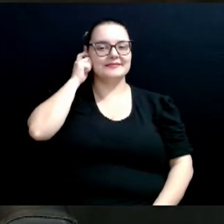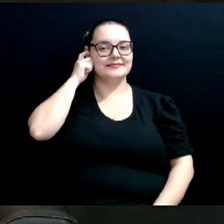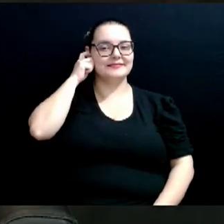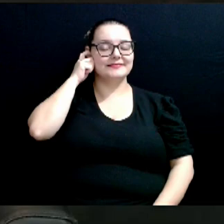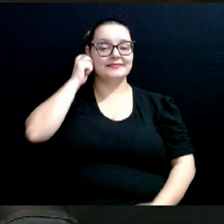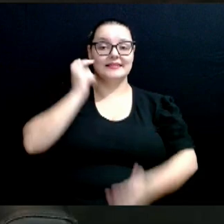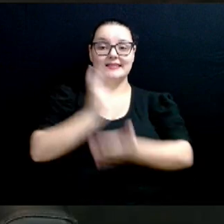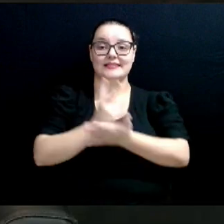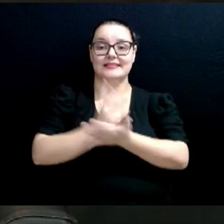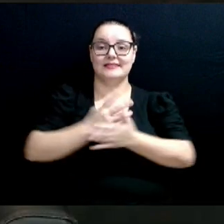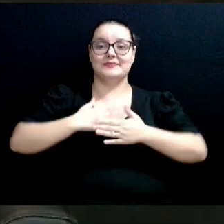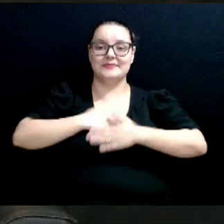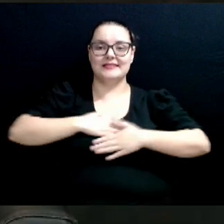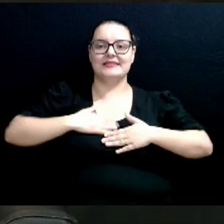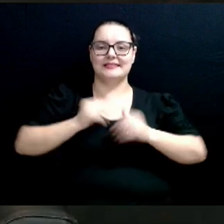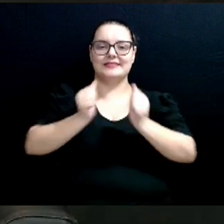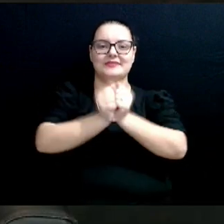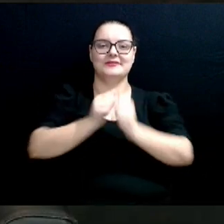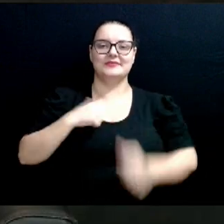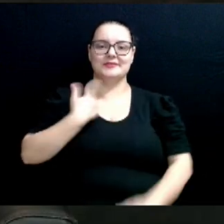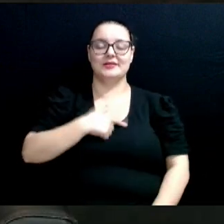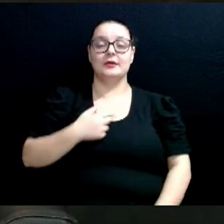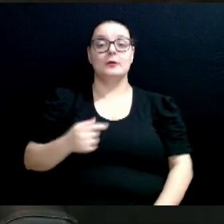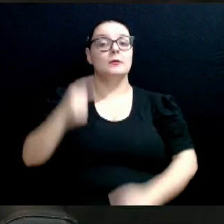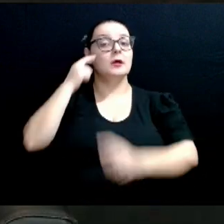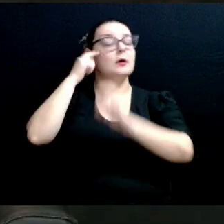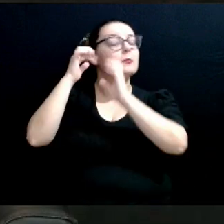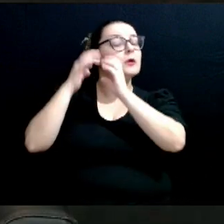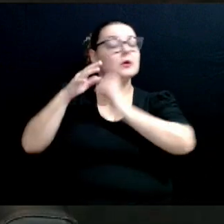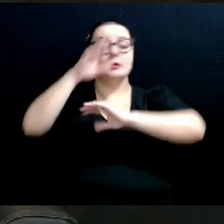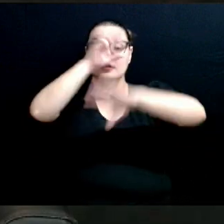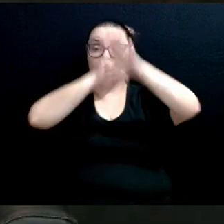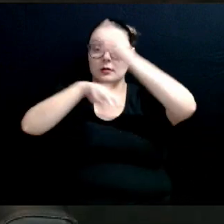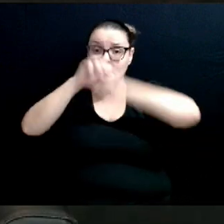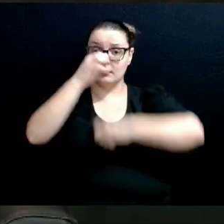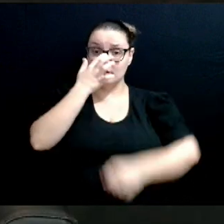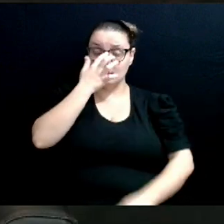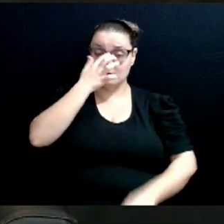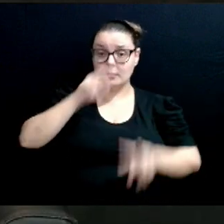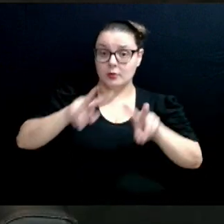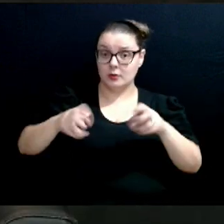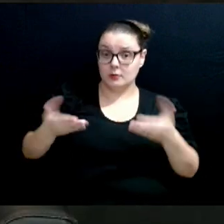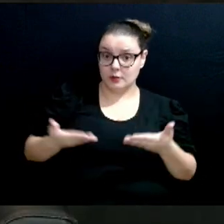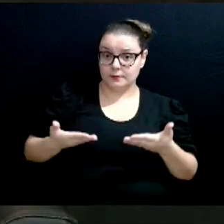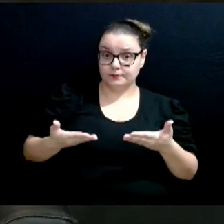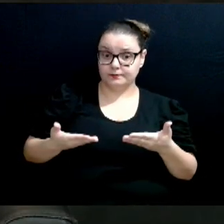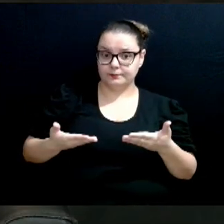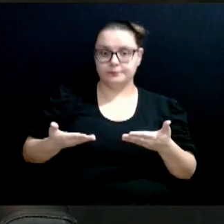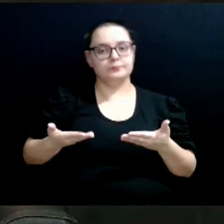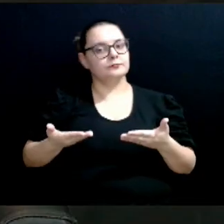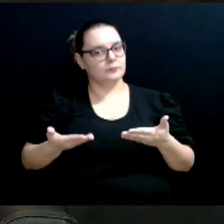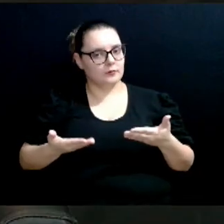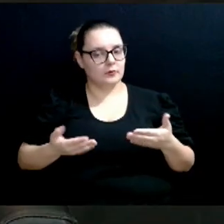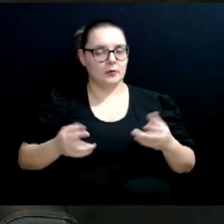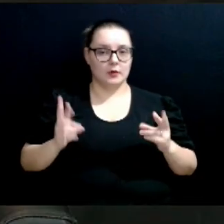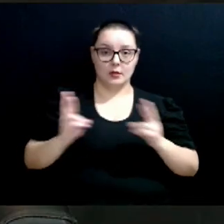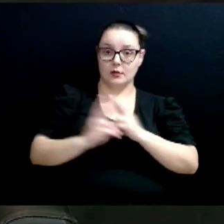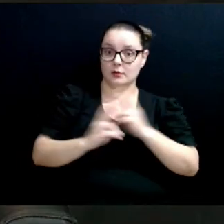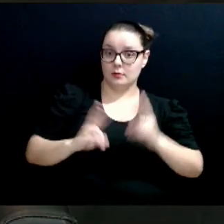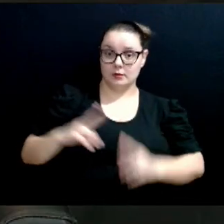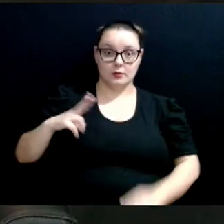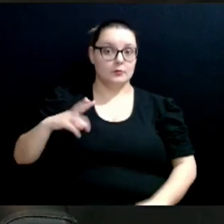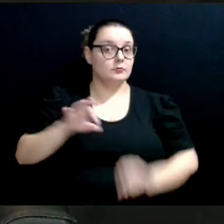com a gente para que a gente possa refletir e aprender. O tema de hoje, gente, é algo que atravessa nossas relações pessoais, familiares e